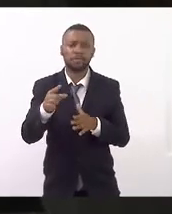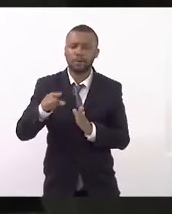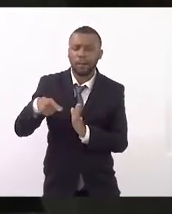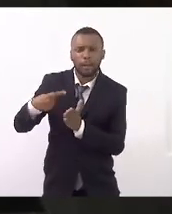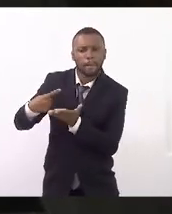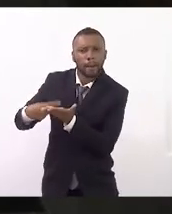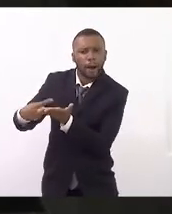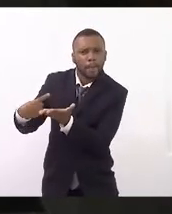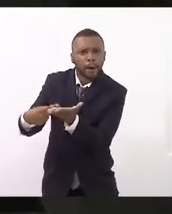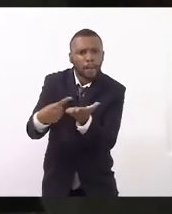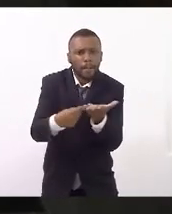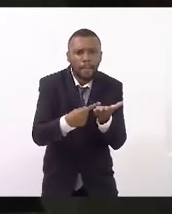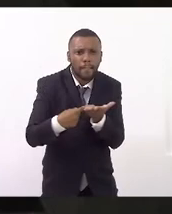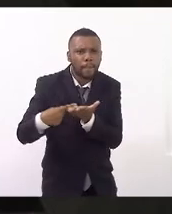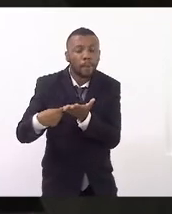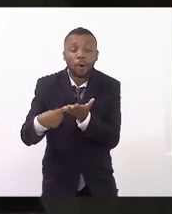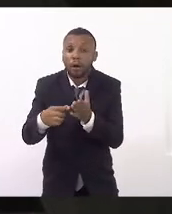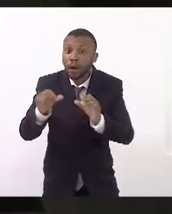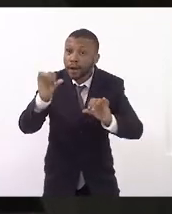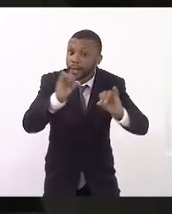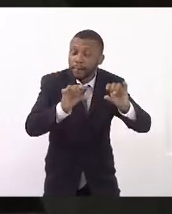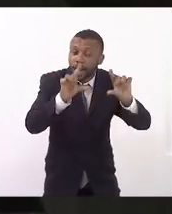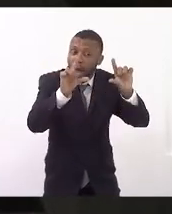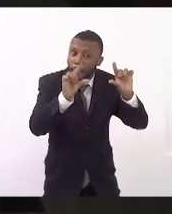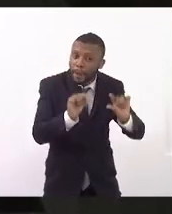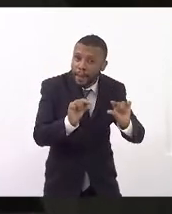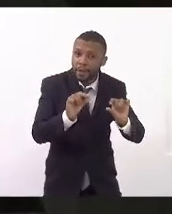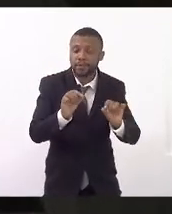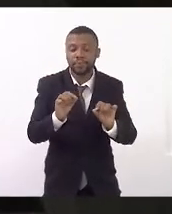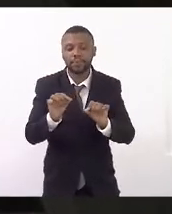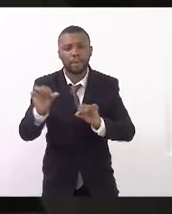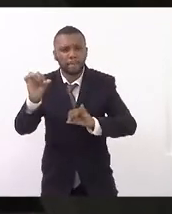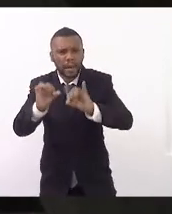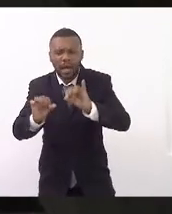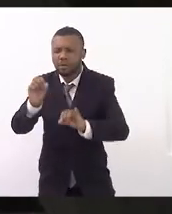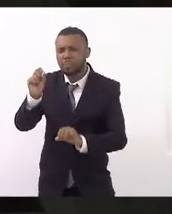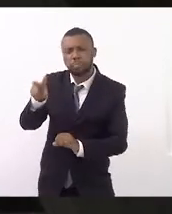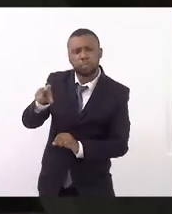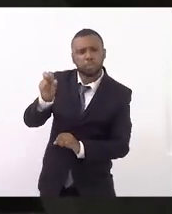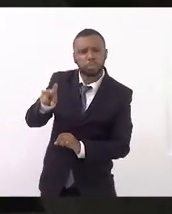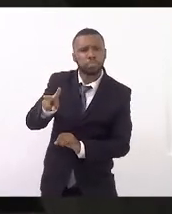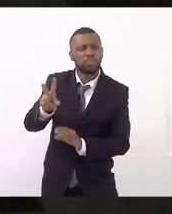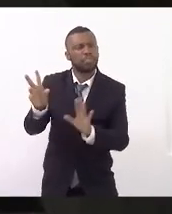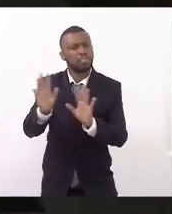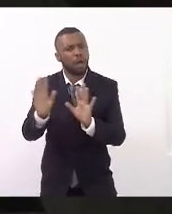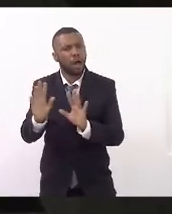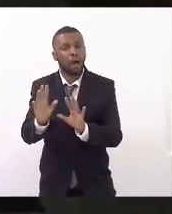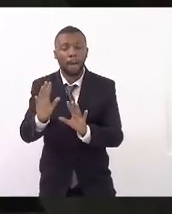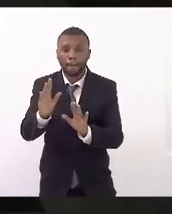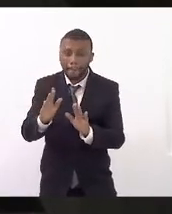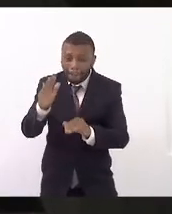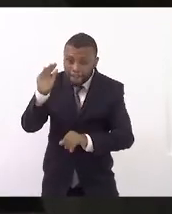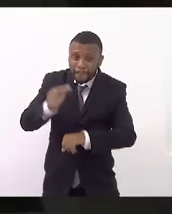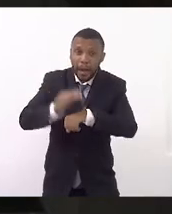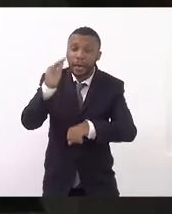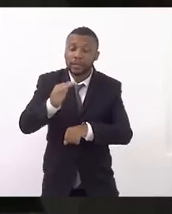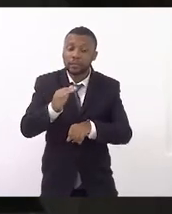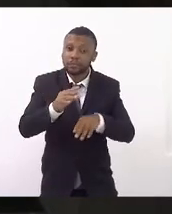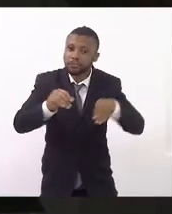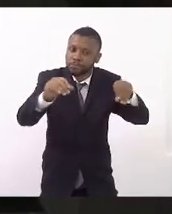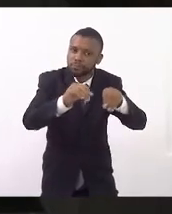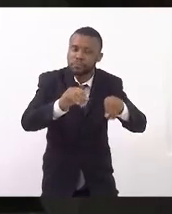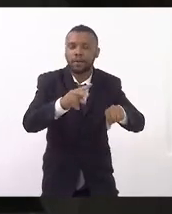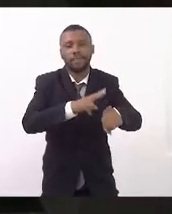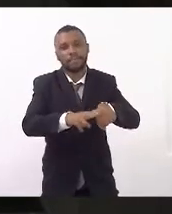compromissos. Menos química, menos agrotóxico, mais adubação verde, mais combate